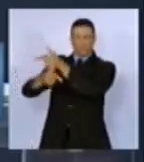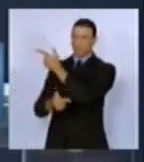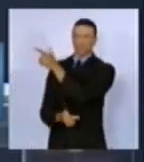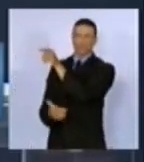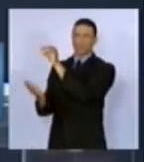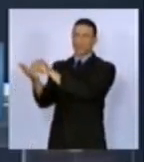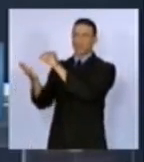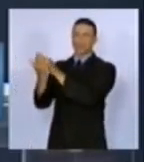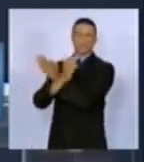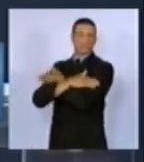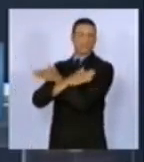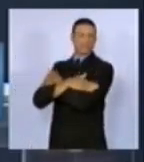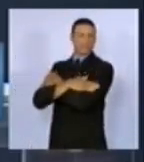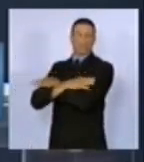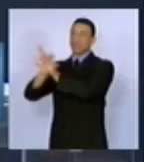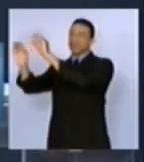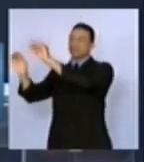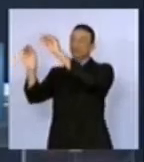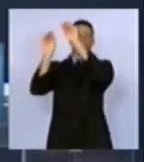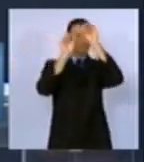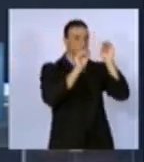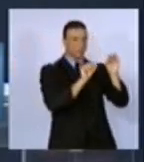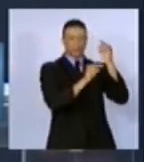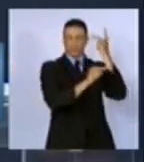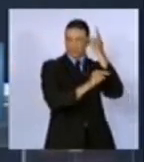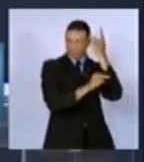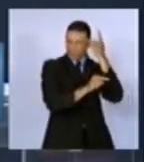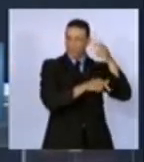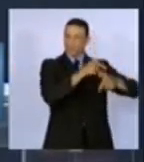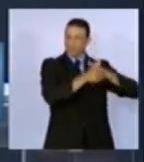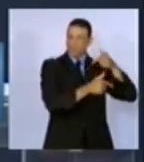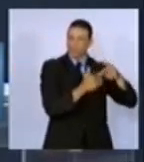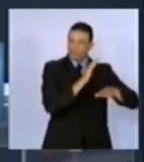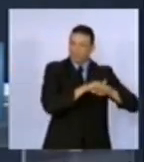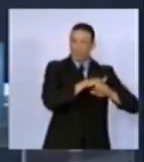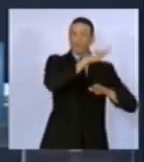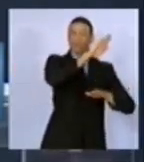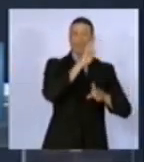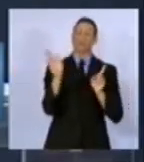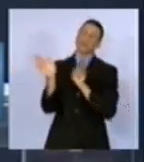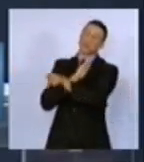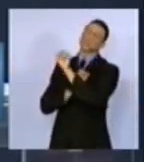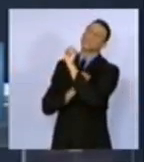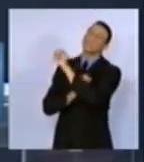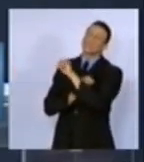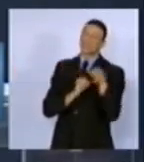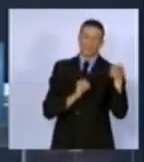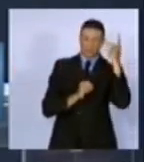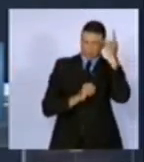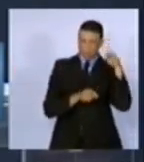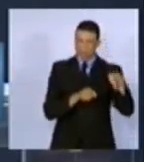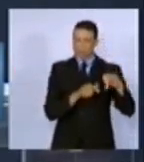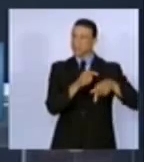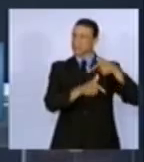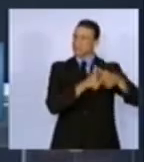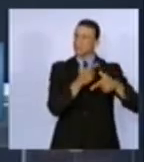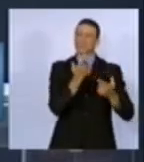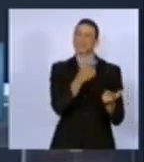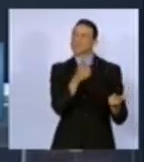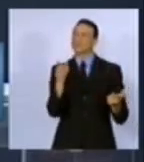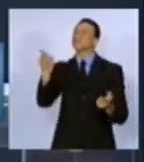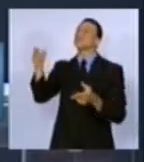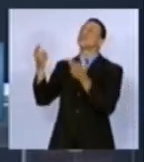de emprego então então naquela época nós surgiu essa preocupação para onde eles iriam porque realmente é difícil imaginar